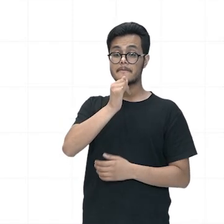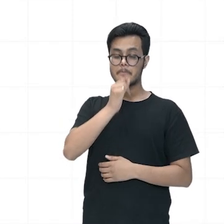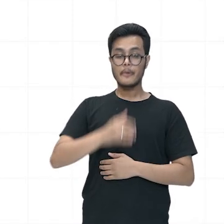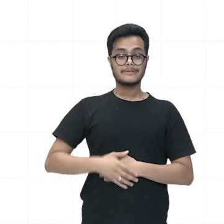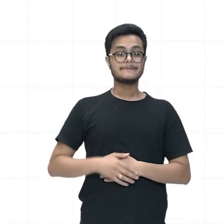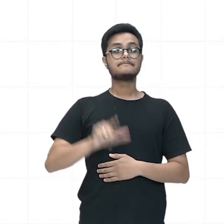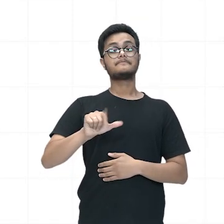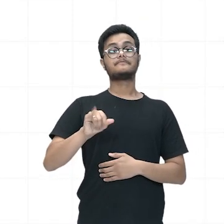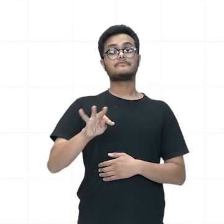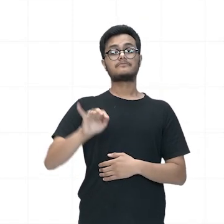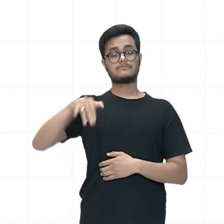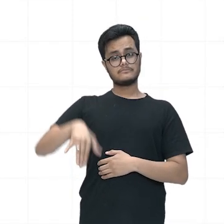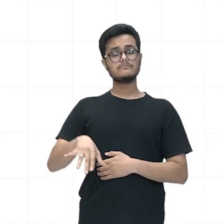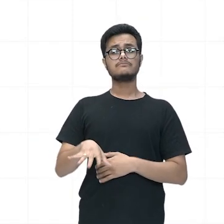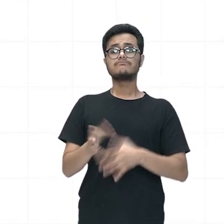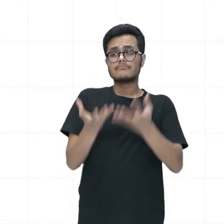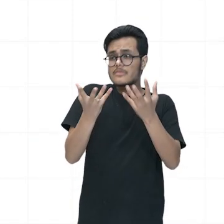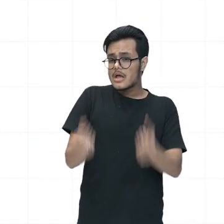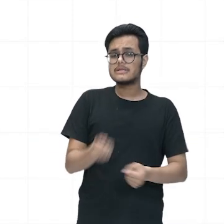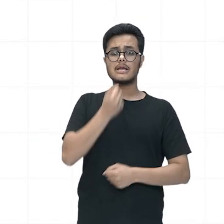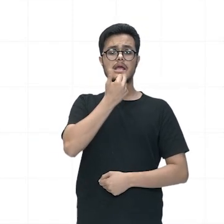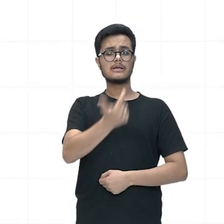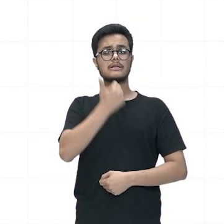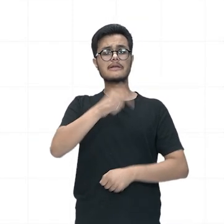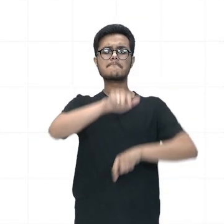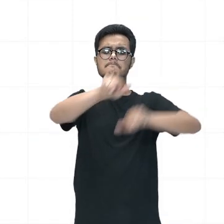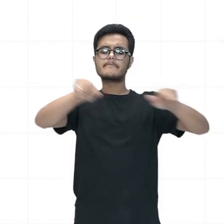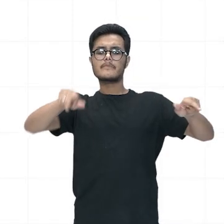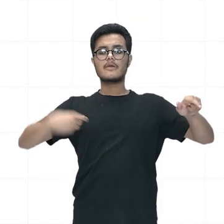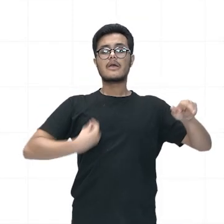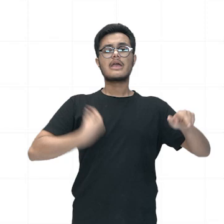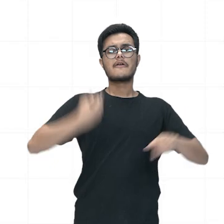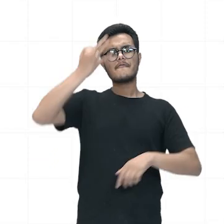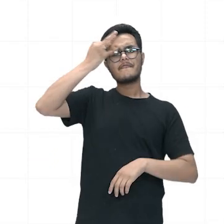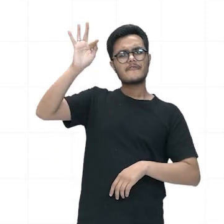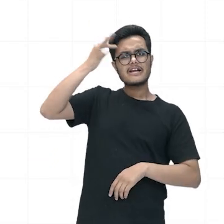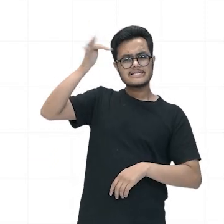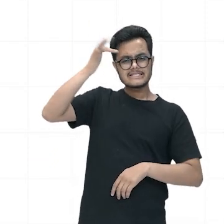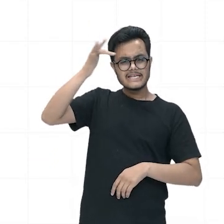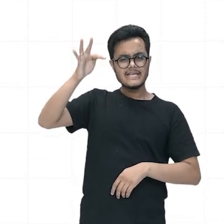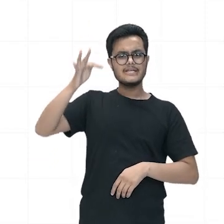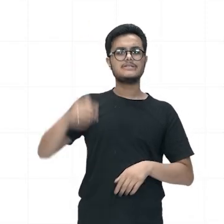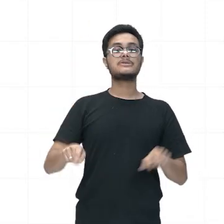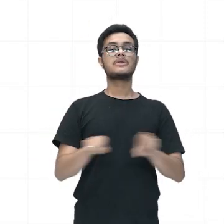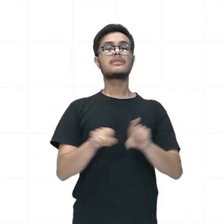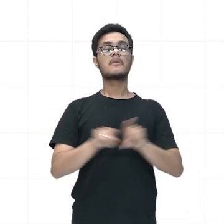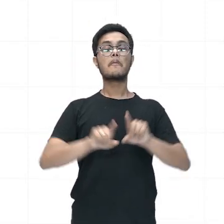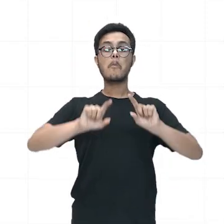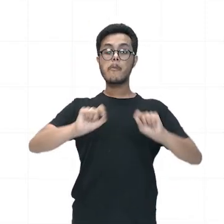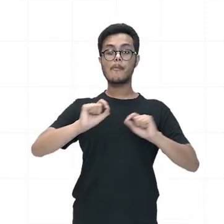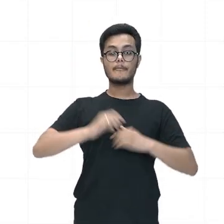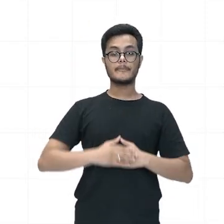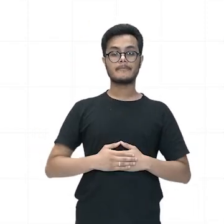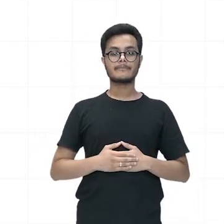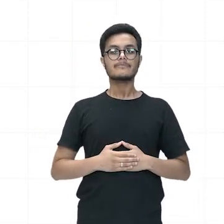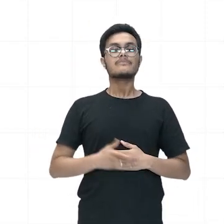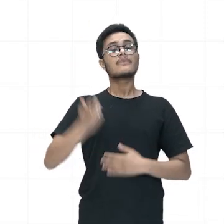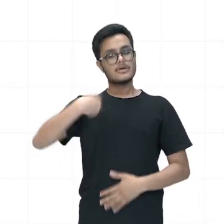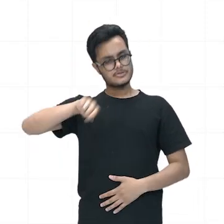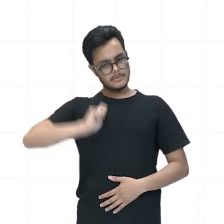disso, o latim foi adotado por diferentes povos e desenvolvidos em francês, tá?